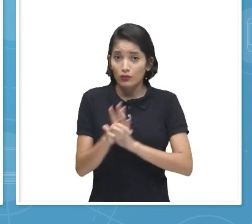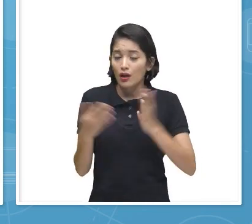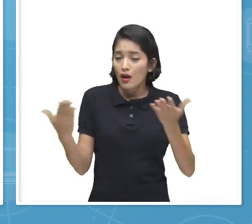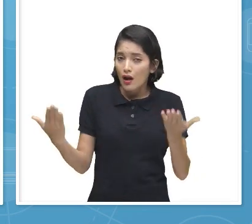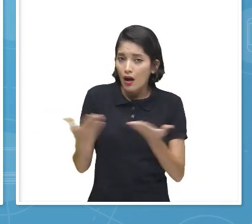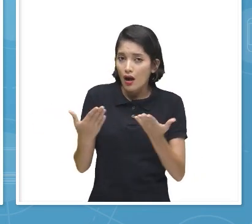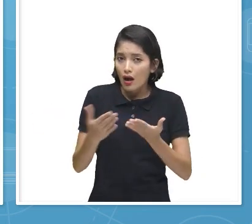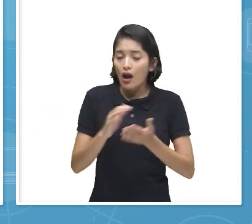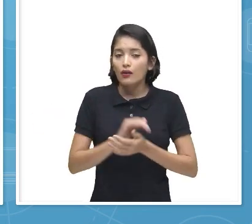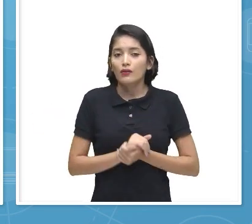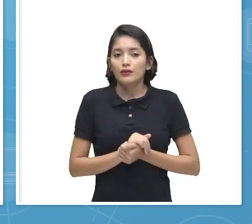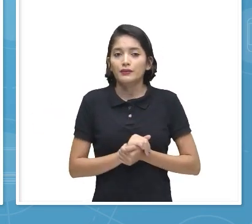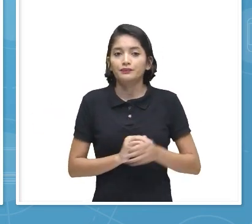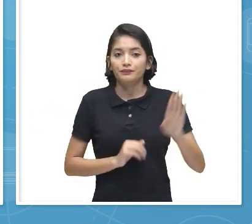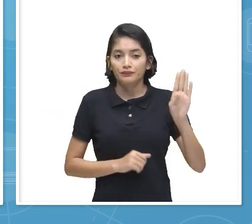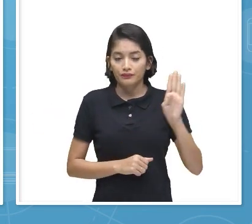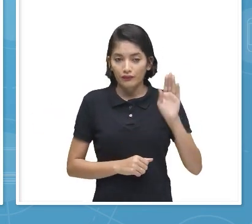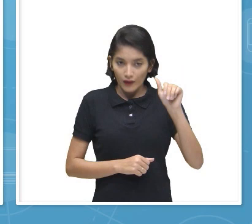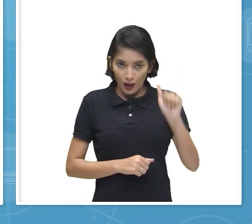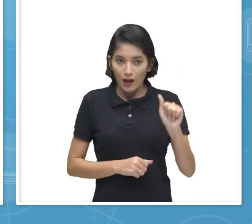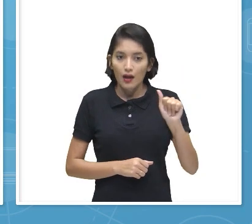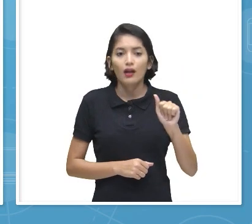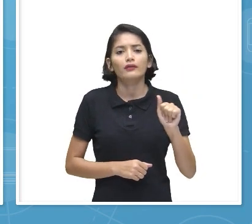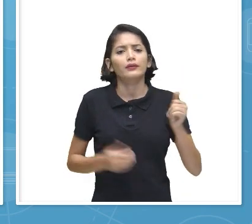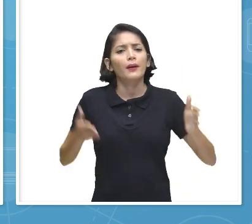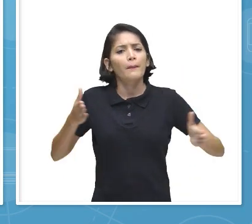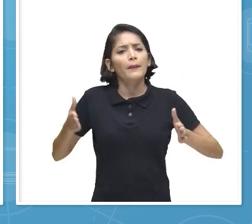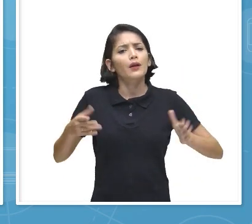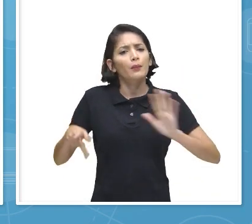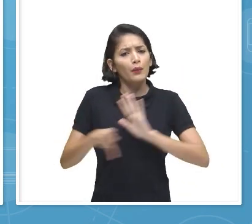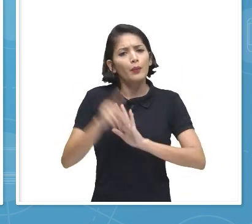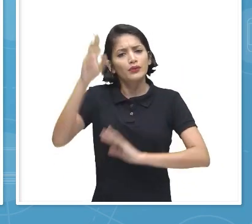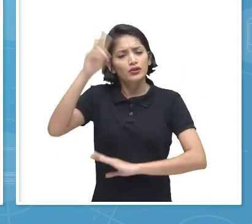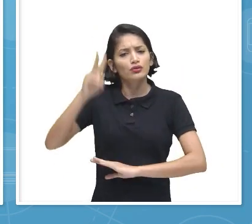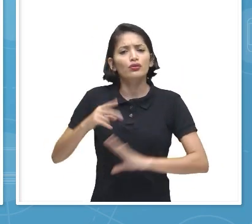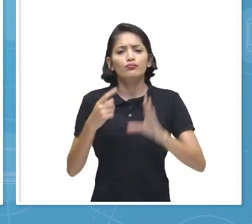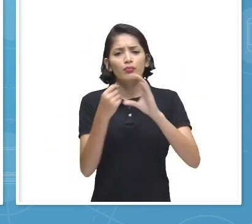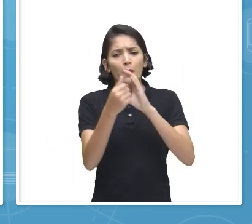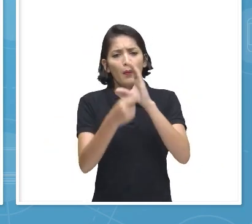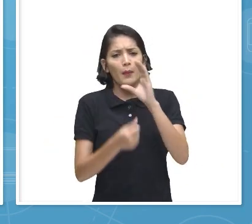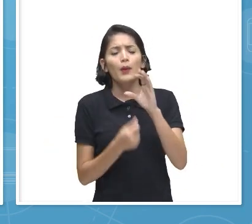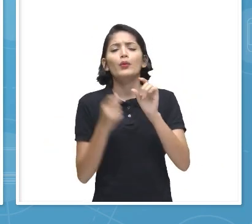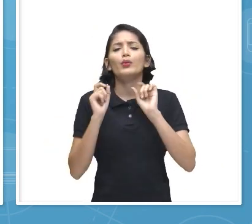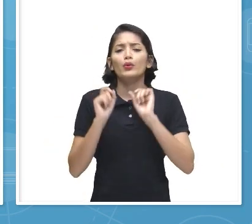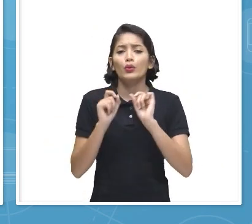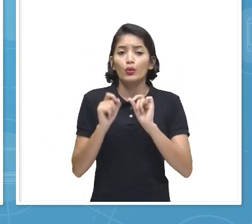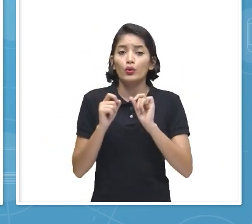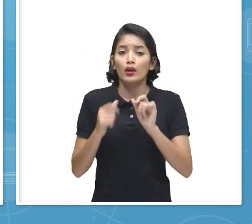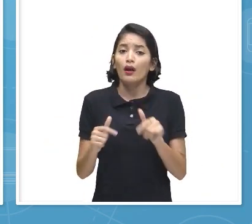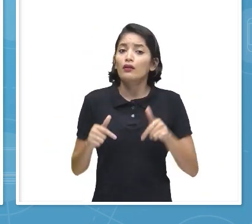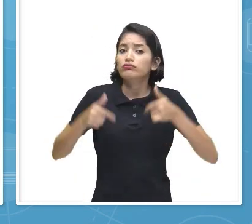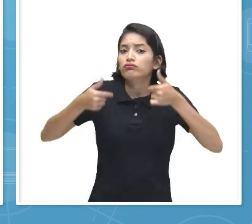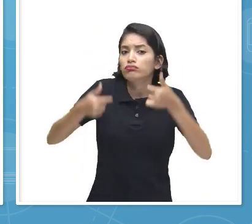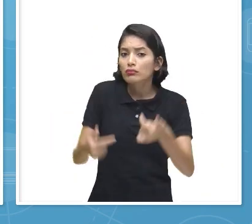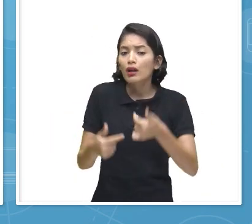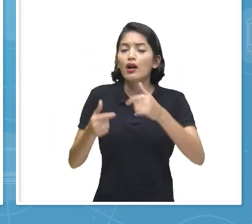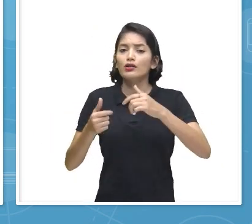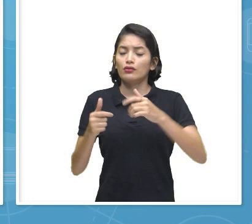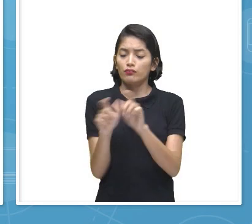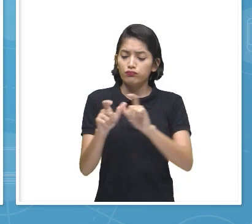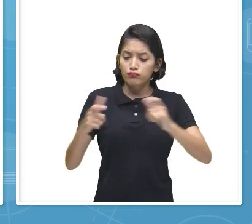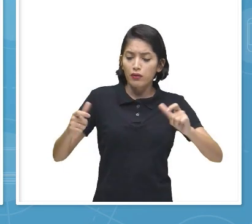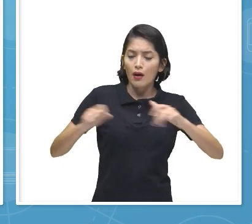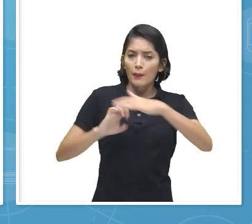aí a alternativa A. É o período da história do capitalismo em que as próprias ações das grandes empresas